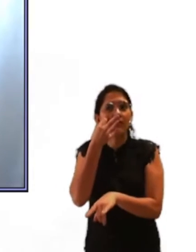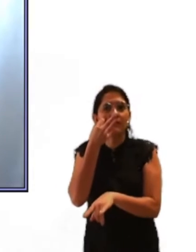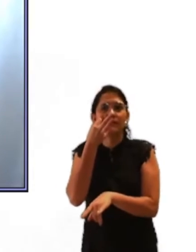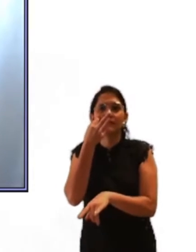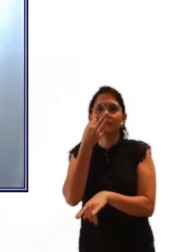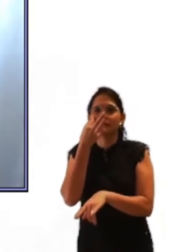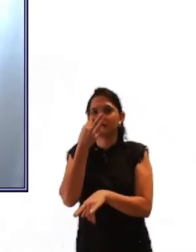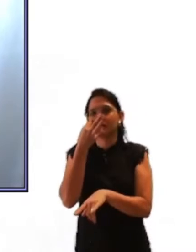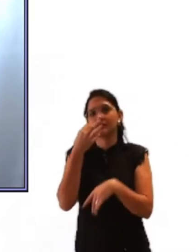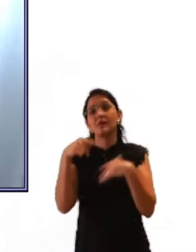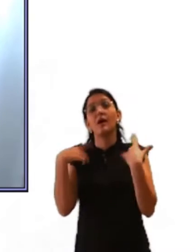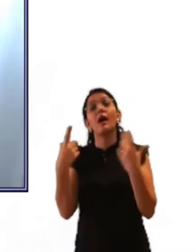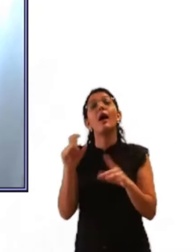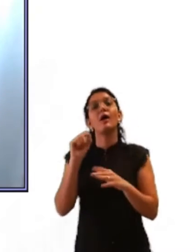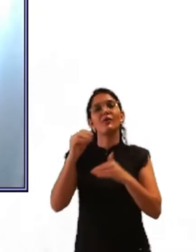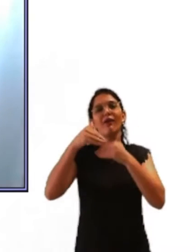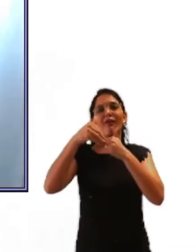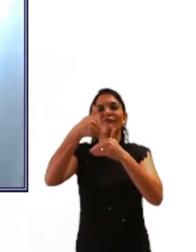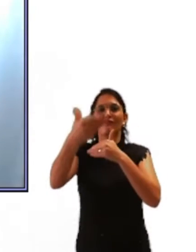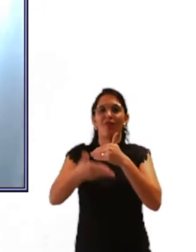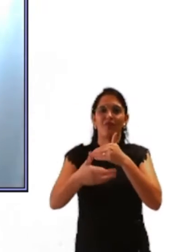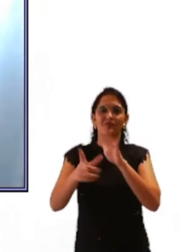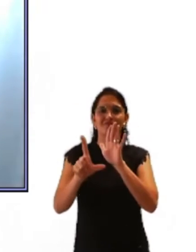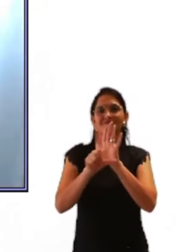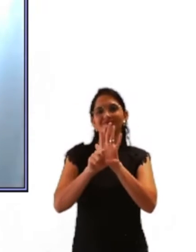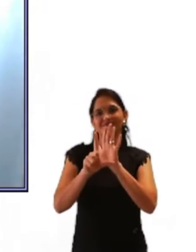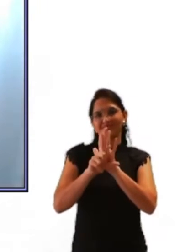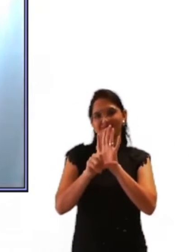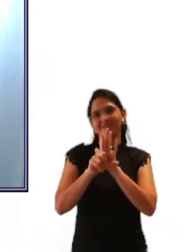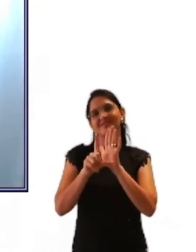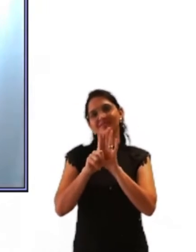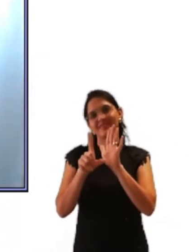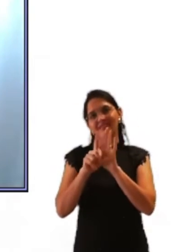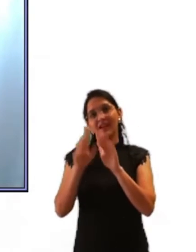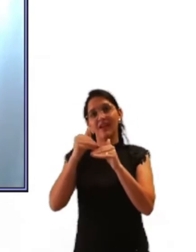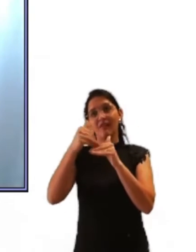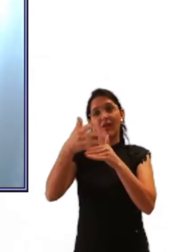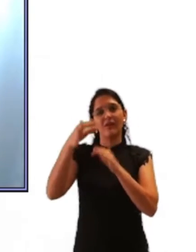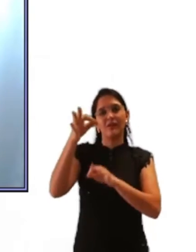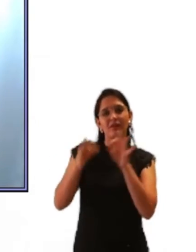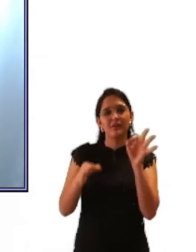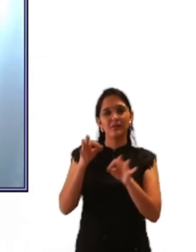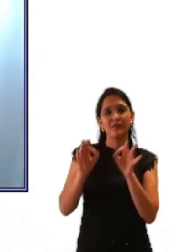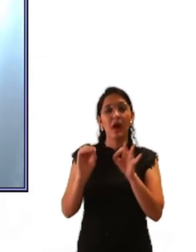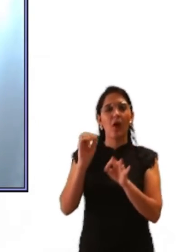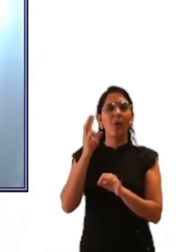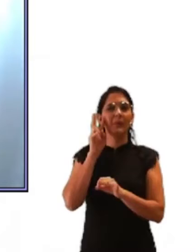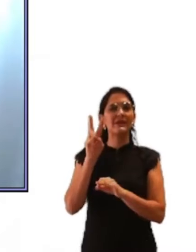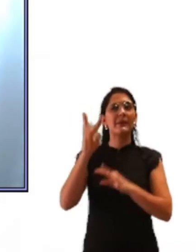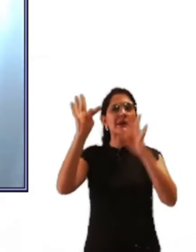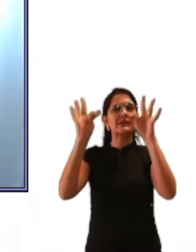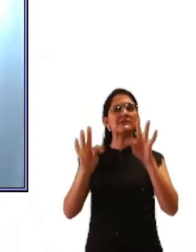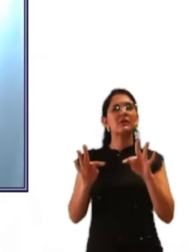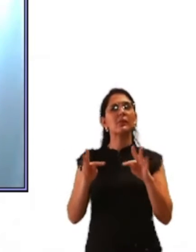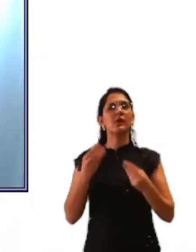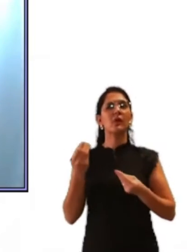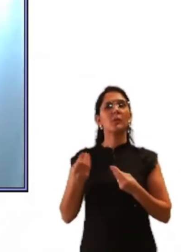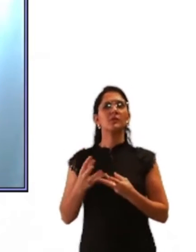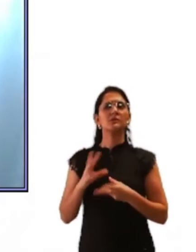é fator extrajurídico. Isso é fator extrajurídico. Um trejeito da testemunha, um